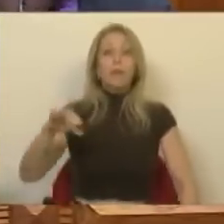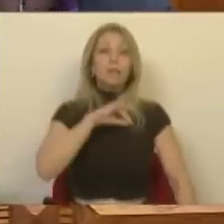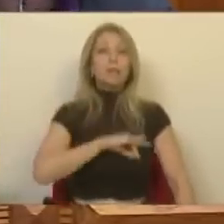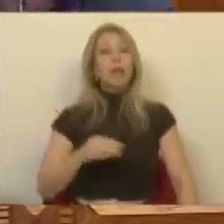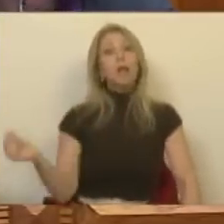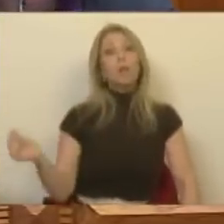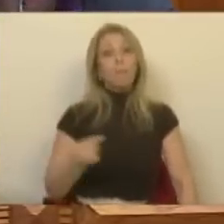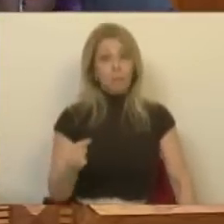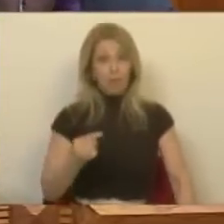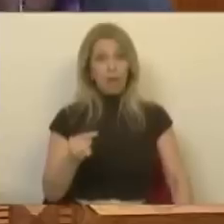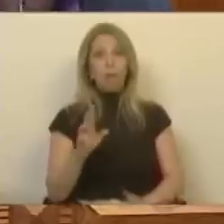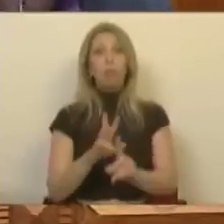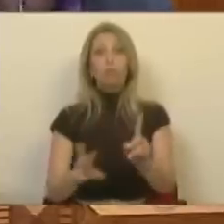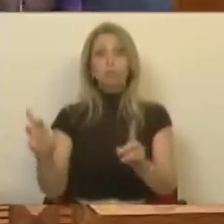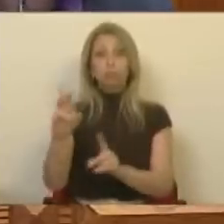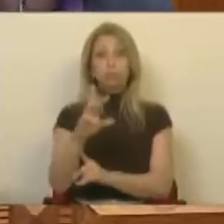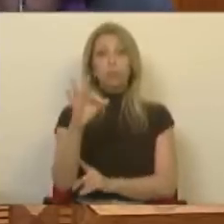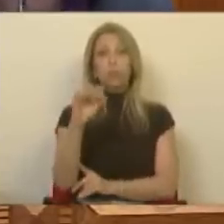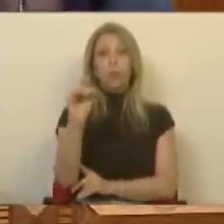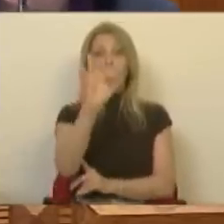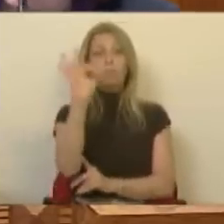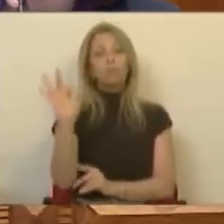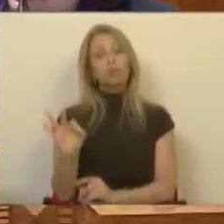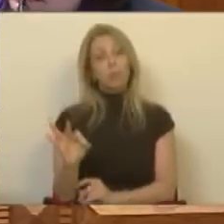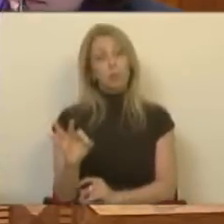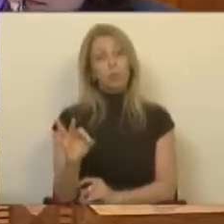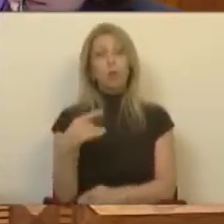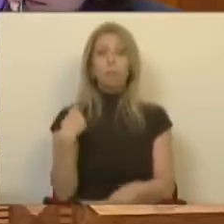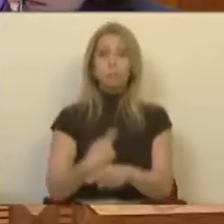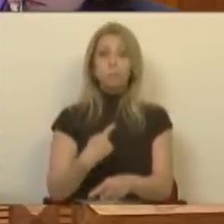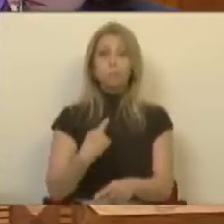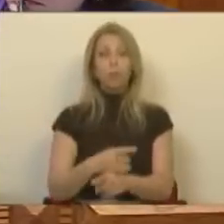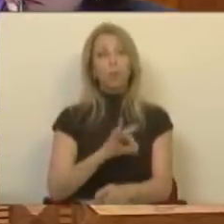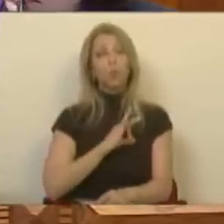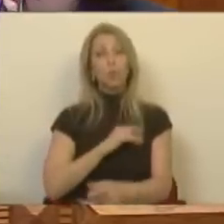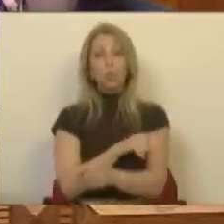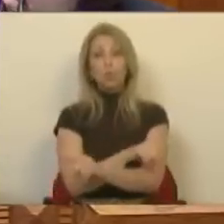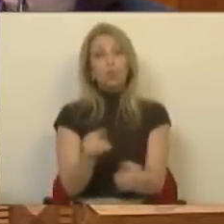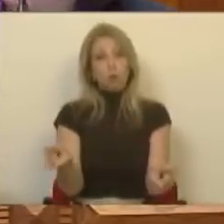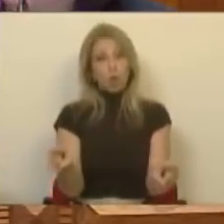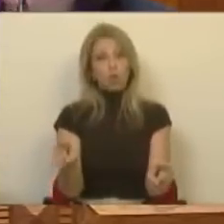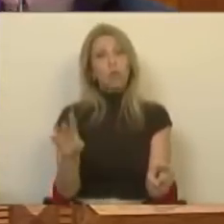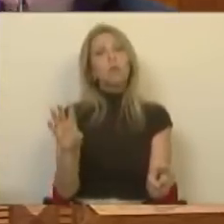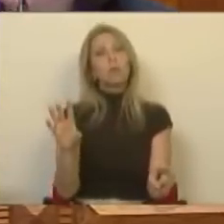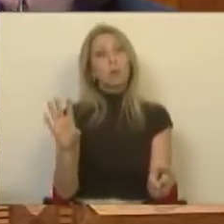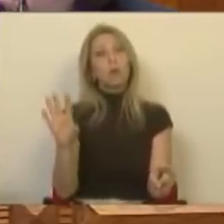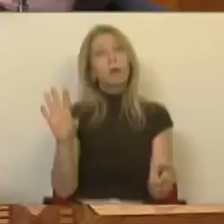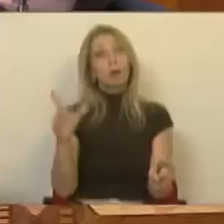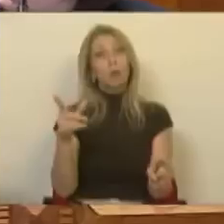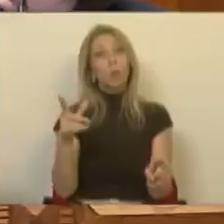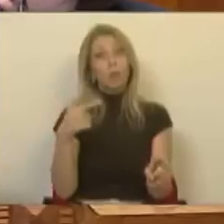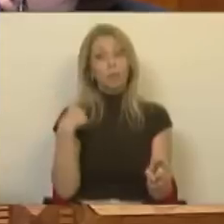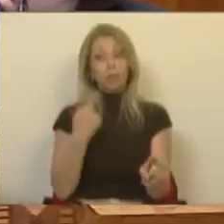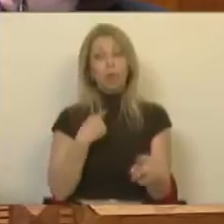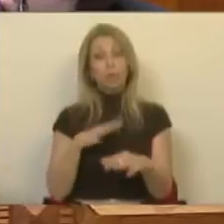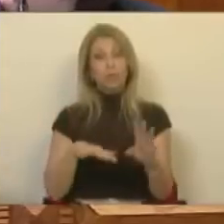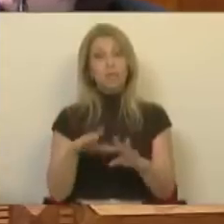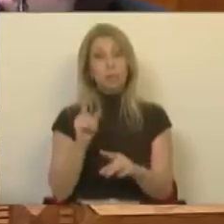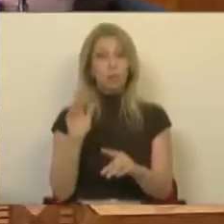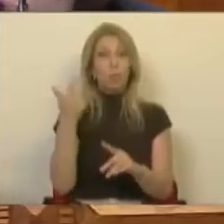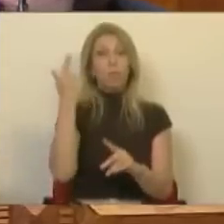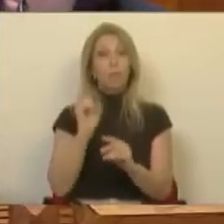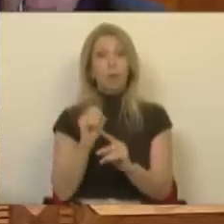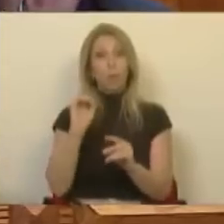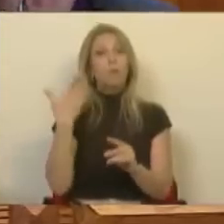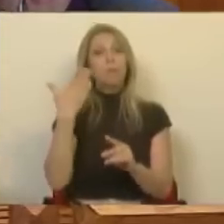cresceu 40% apesar do Senhor quando alguém fizemos o primeiro aumento de dizerem que